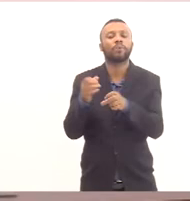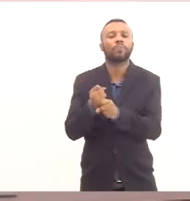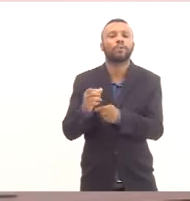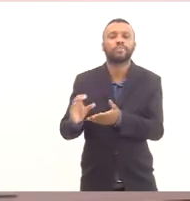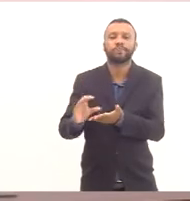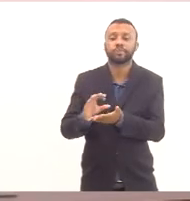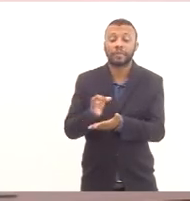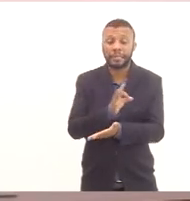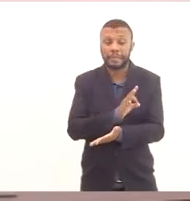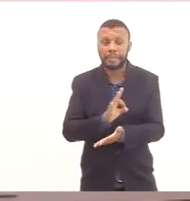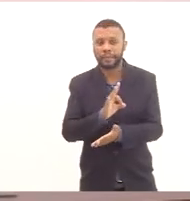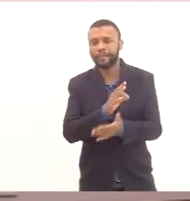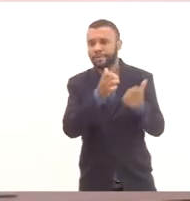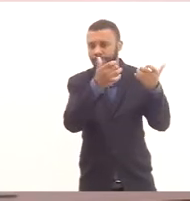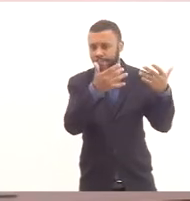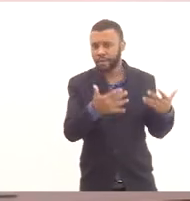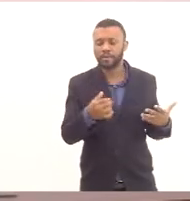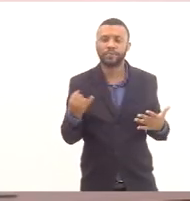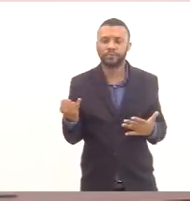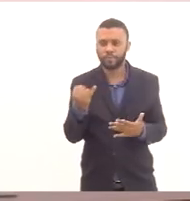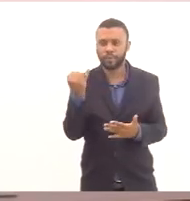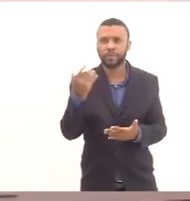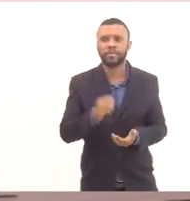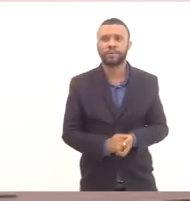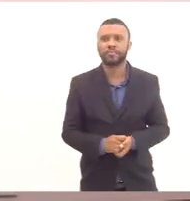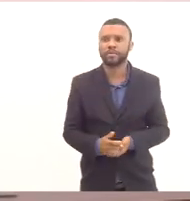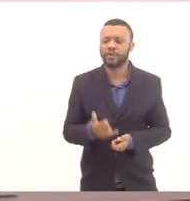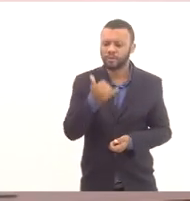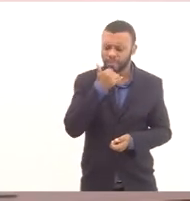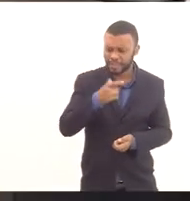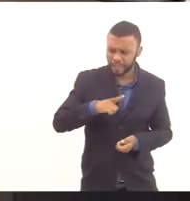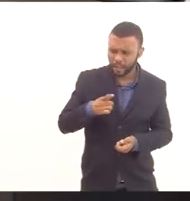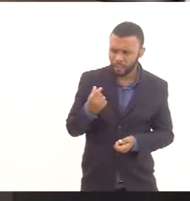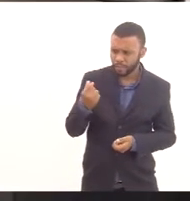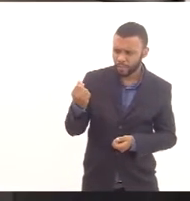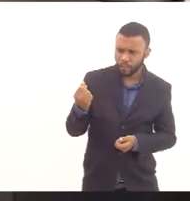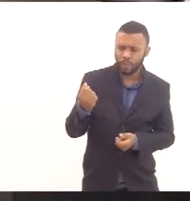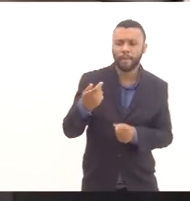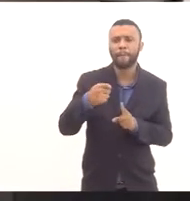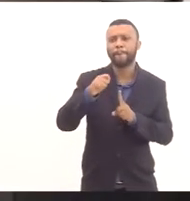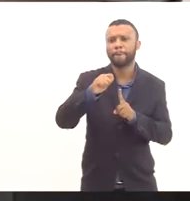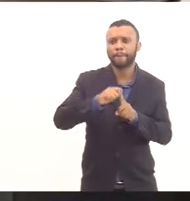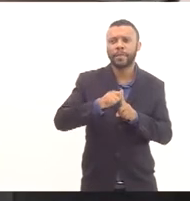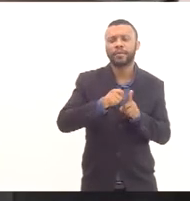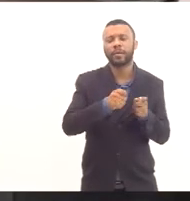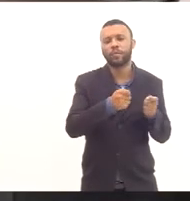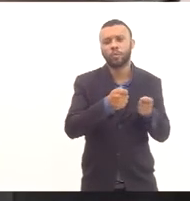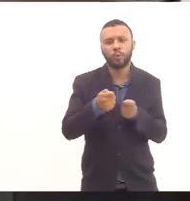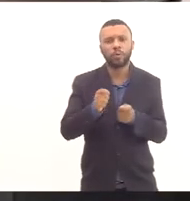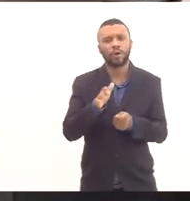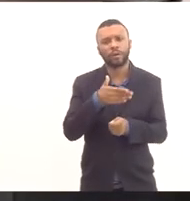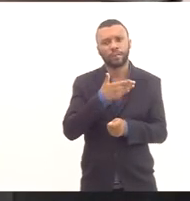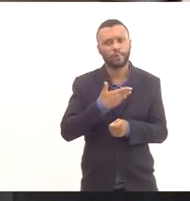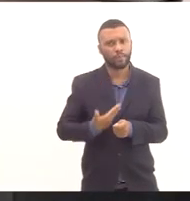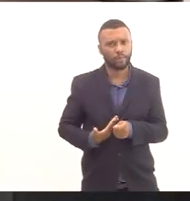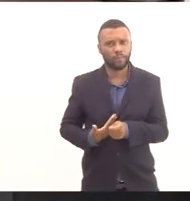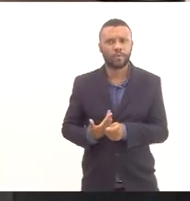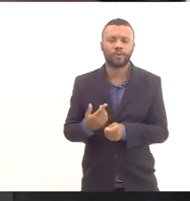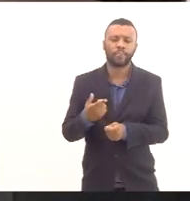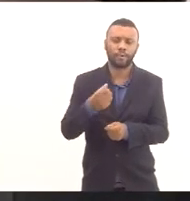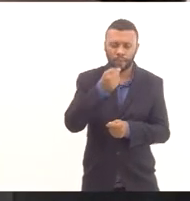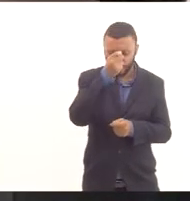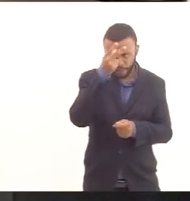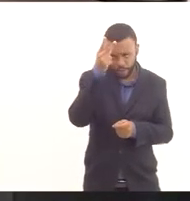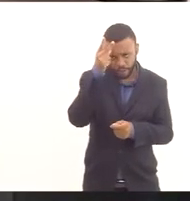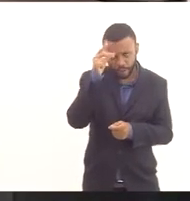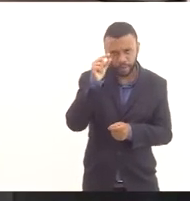tem ninguém falando de executado isso é importante acidente tem tem O Valor estimado aí mensal que o poder público tanto o estado contra o